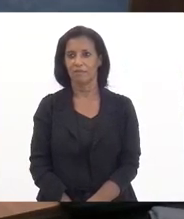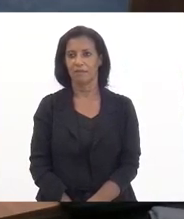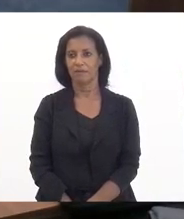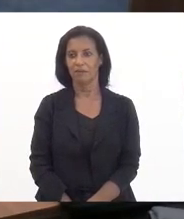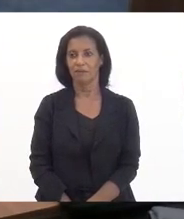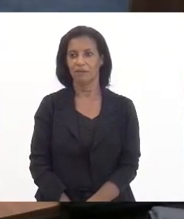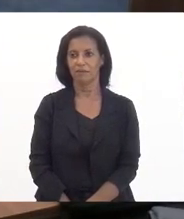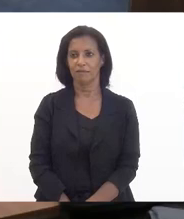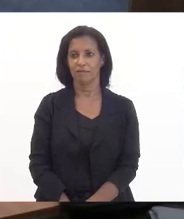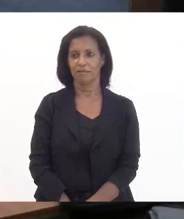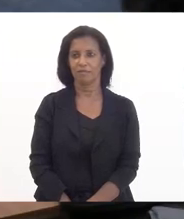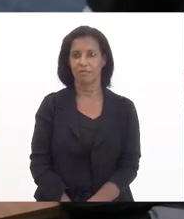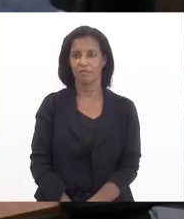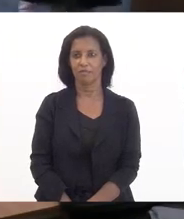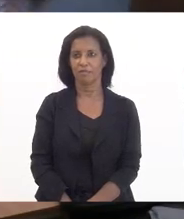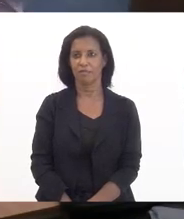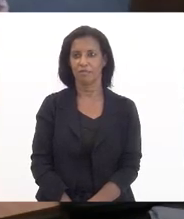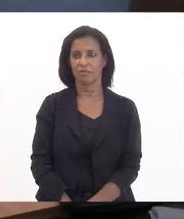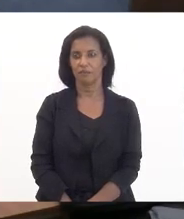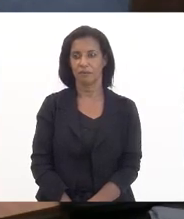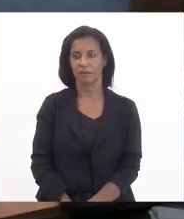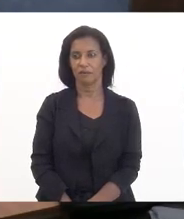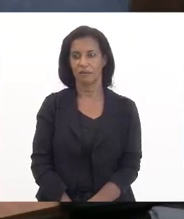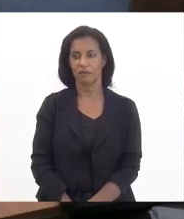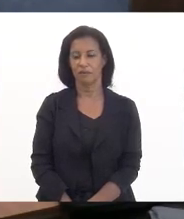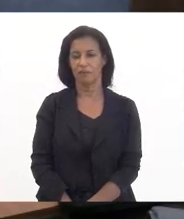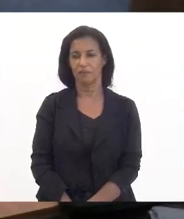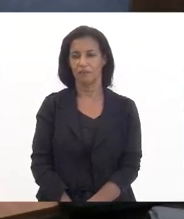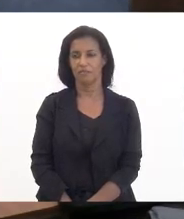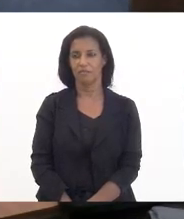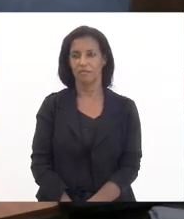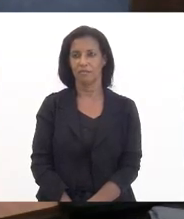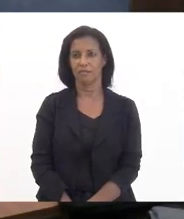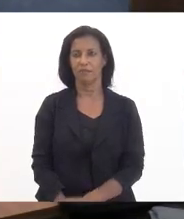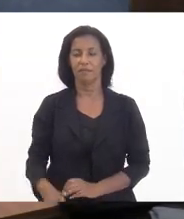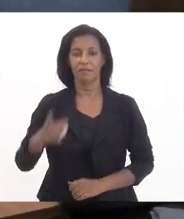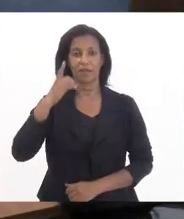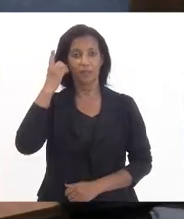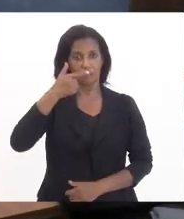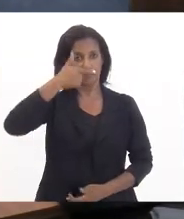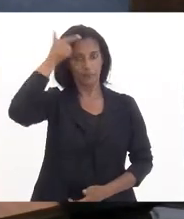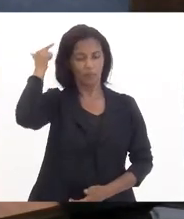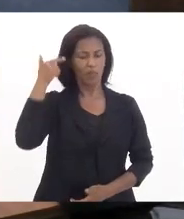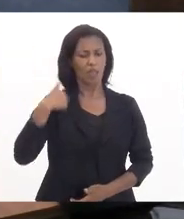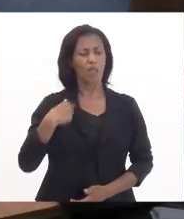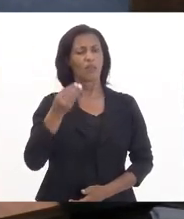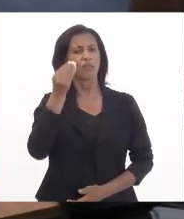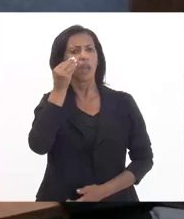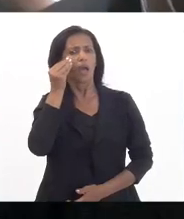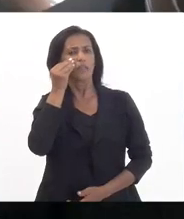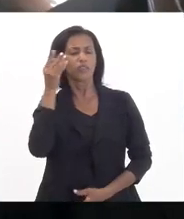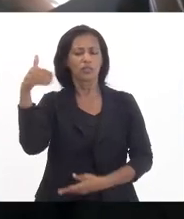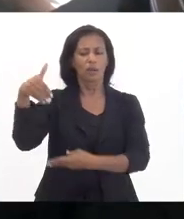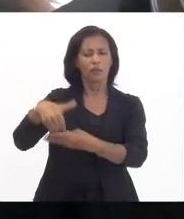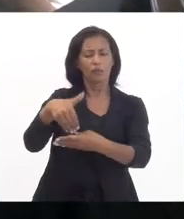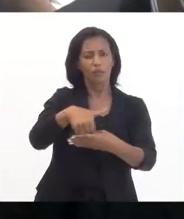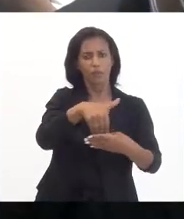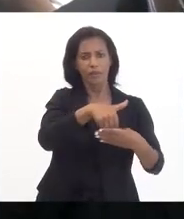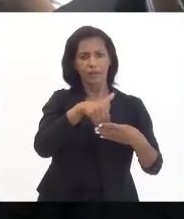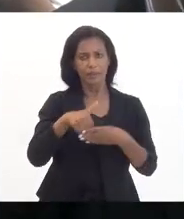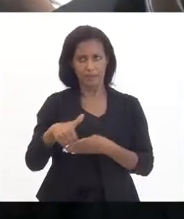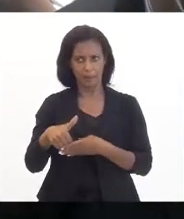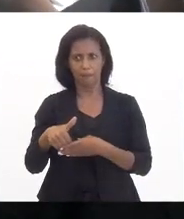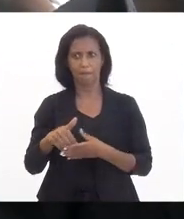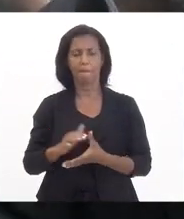Então trago também na quinta-feira. Manda o número para mim, por favor. Deputado Luiz Paulo. Presidente, eu fiquei acompanhando a votação. Eu